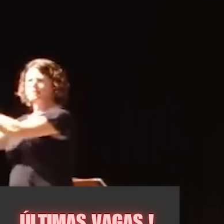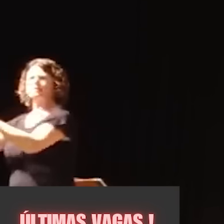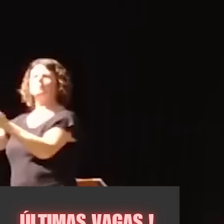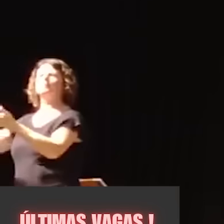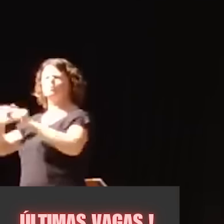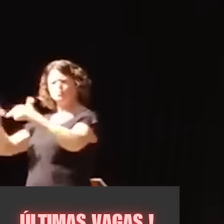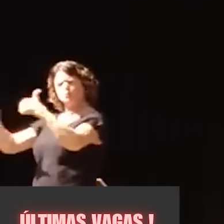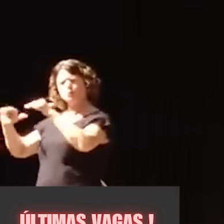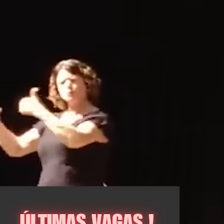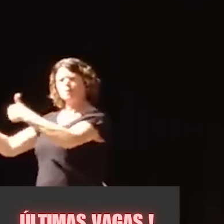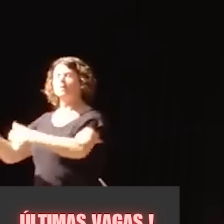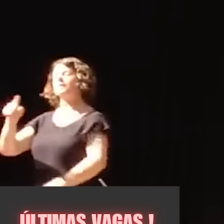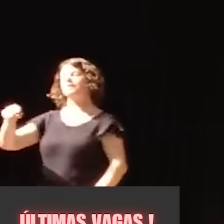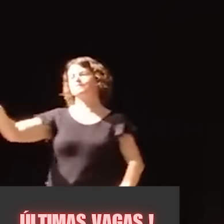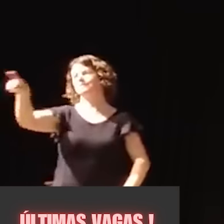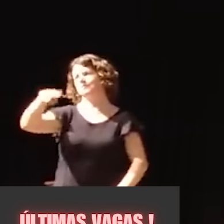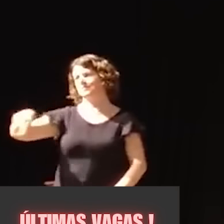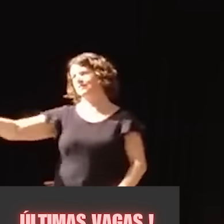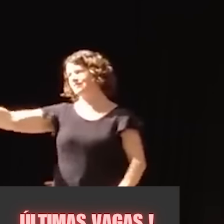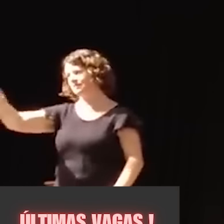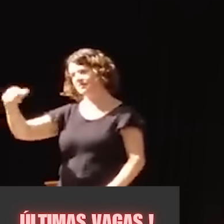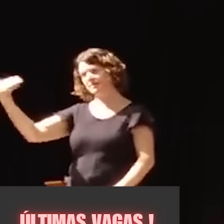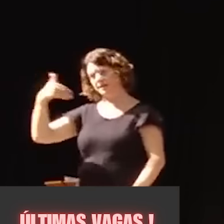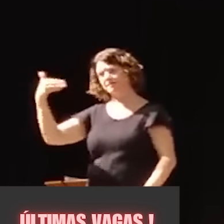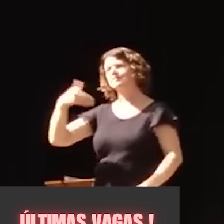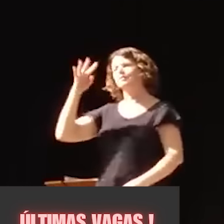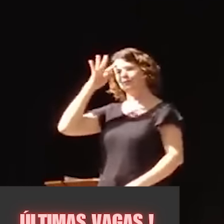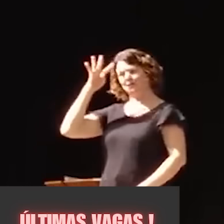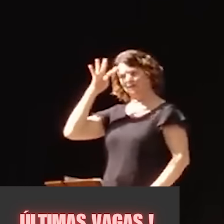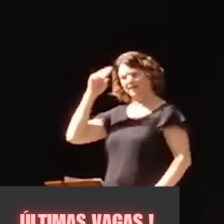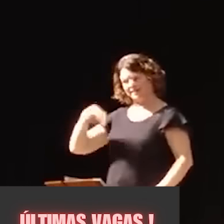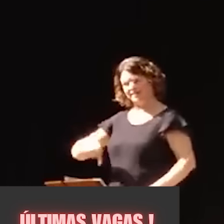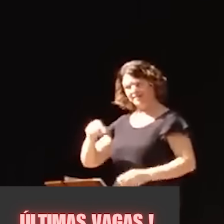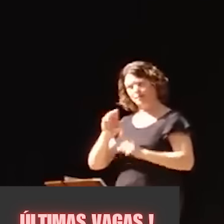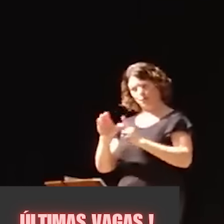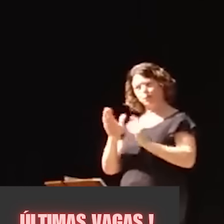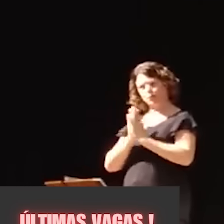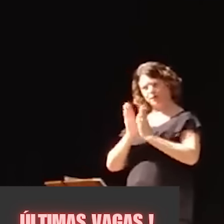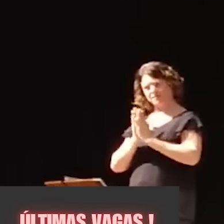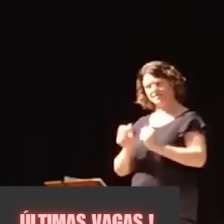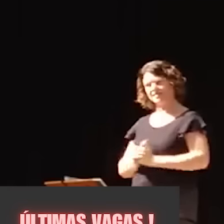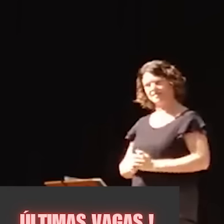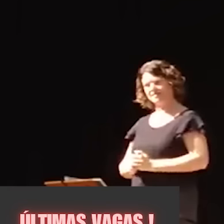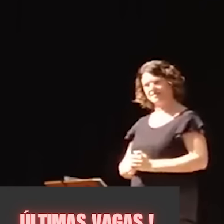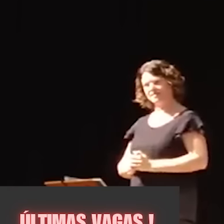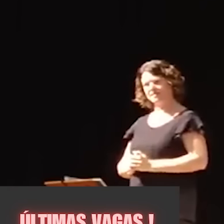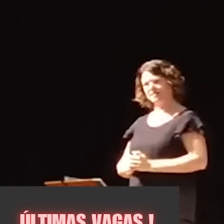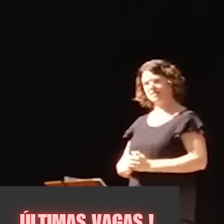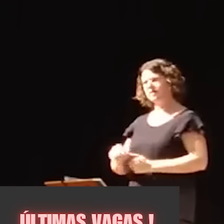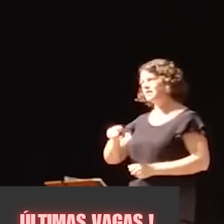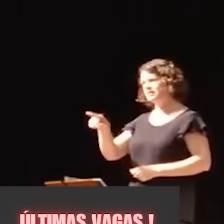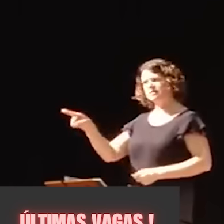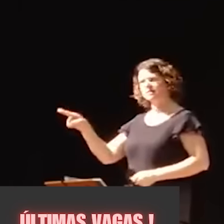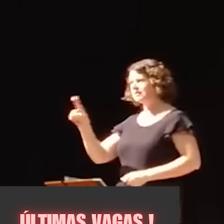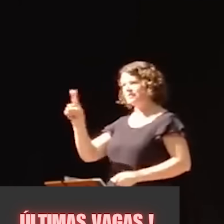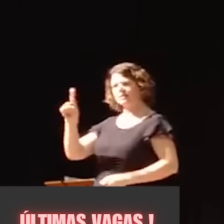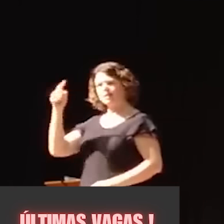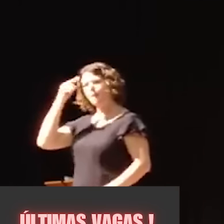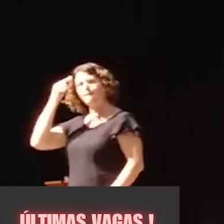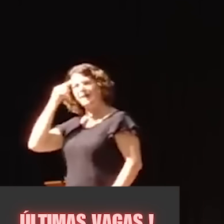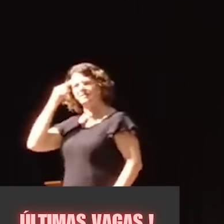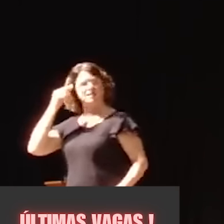tem vindo no quarta Fire aqui Não fique imaginando que vocês vão receber da minha parte uma palavra de derrota